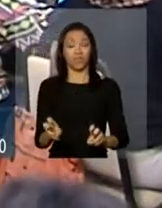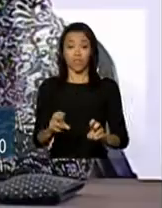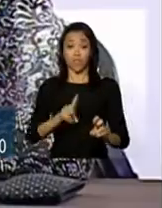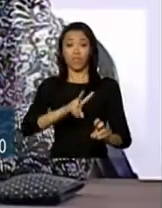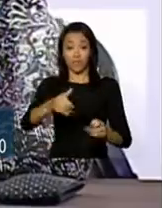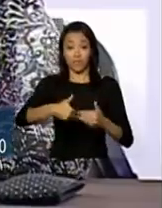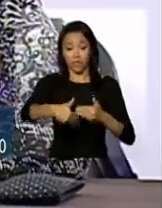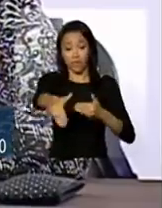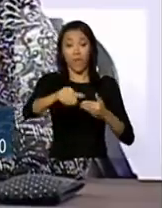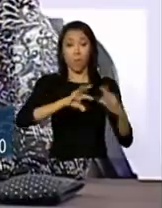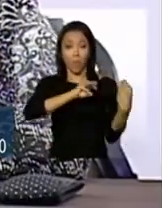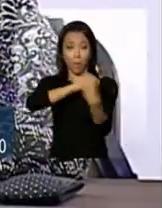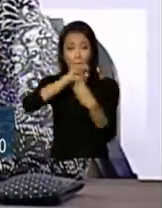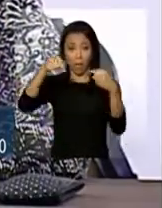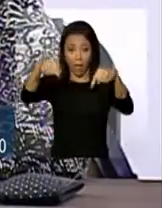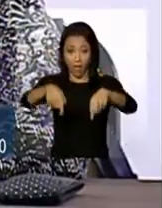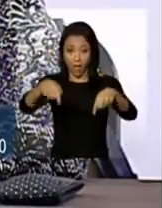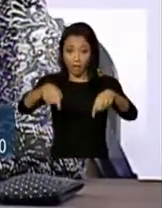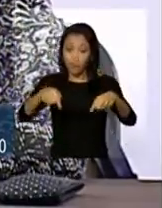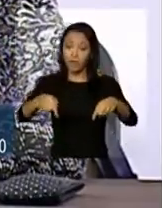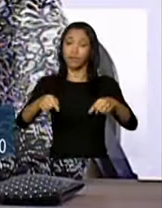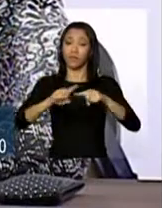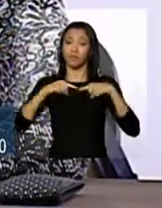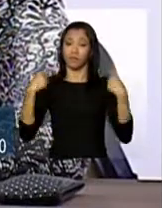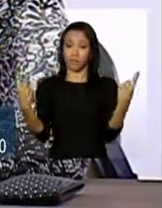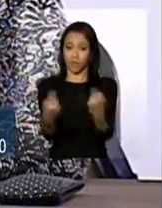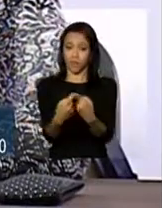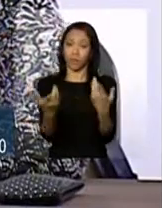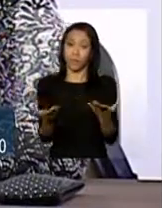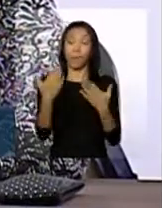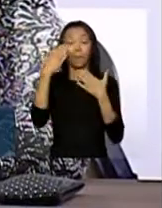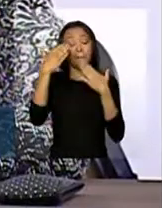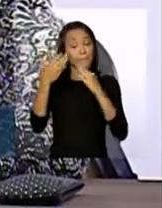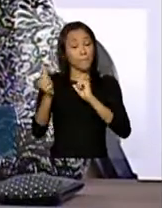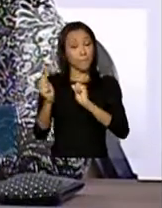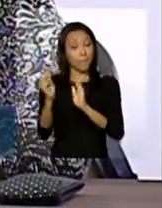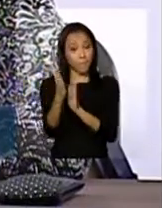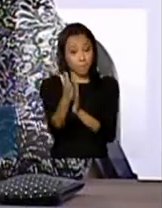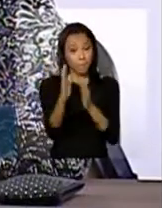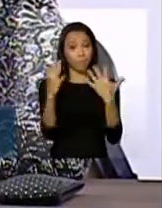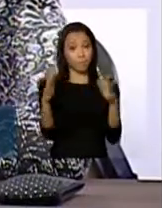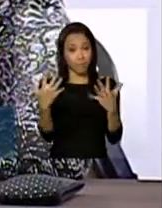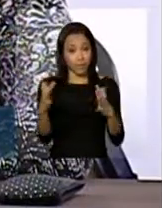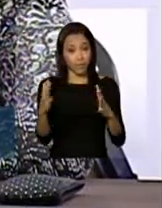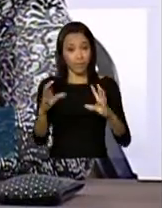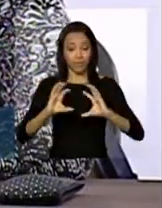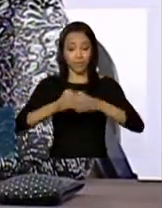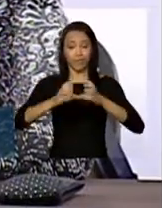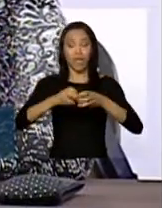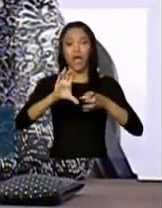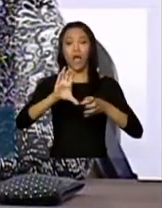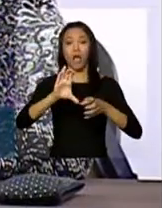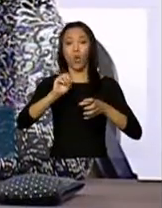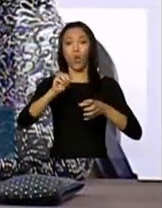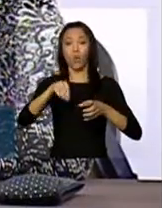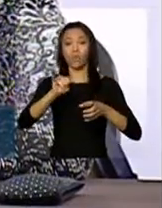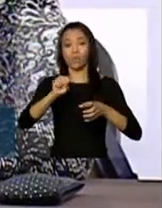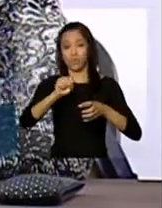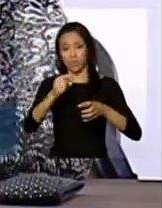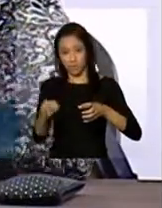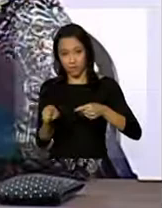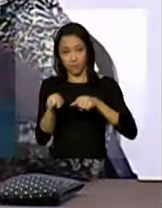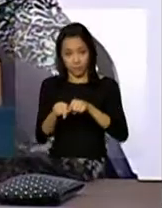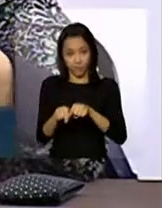discussão importantíssima. Então, parabéns à comissão, parabéns, sobretudo,